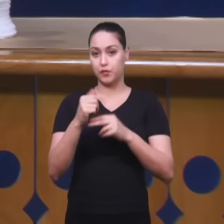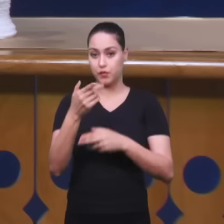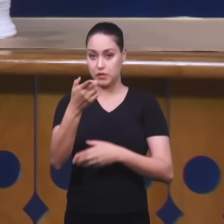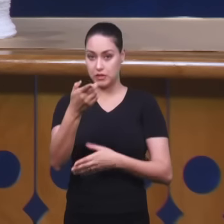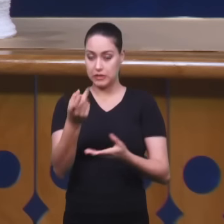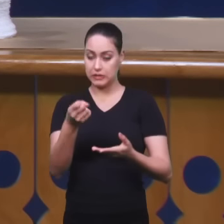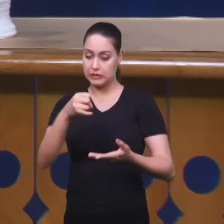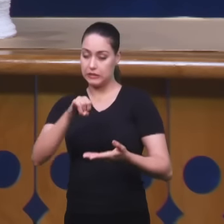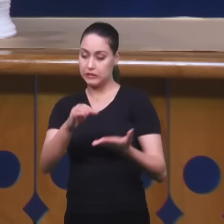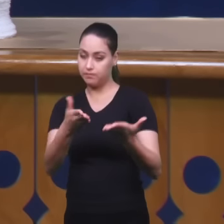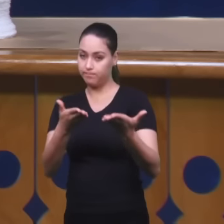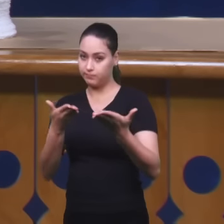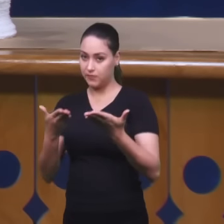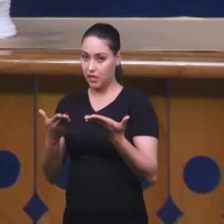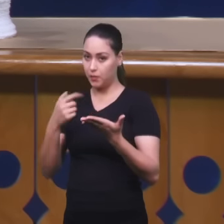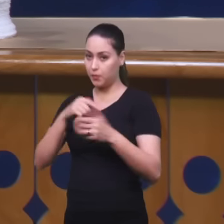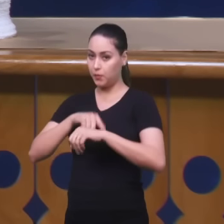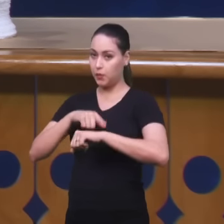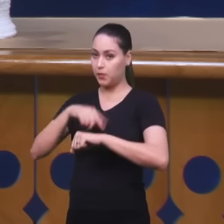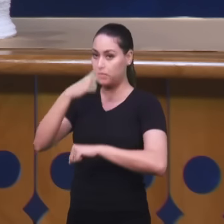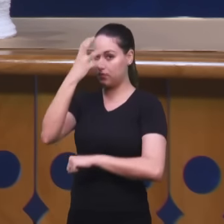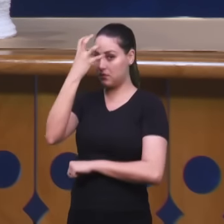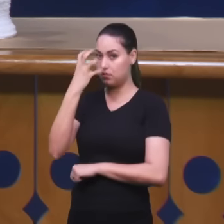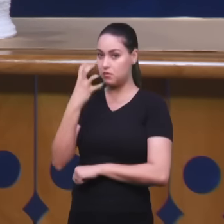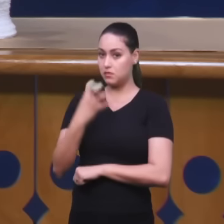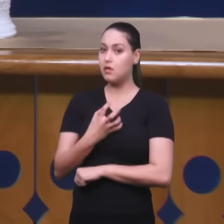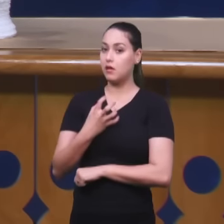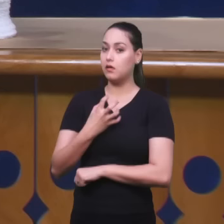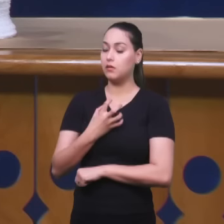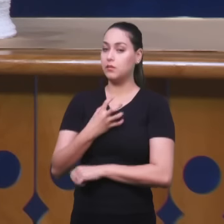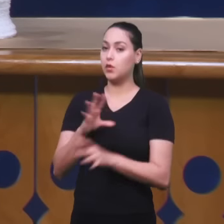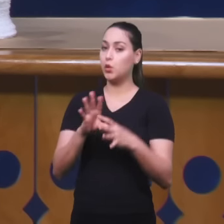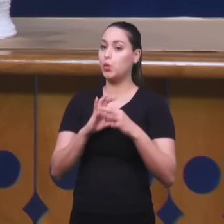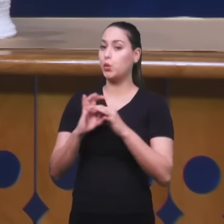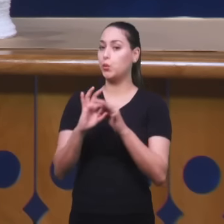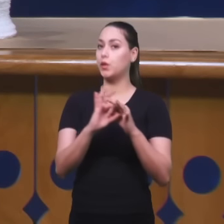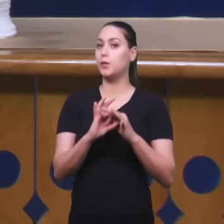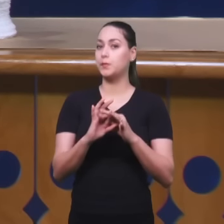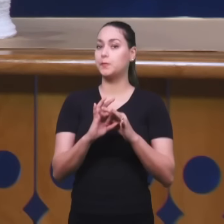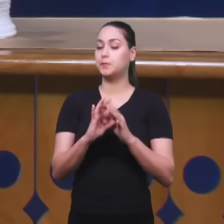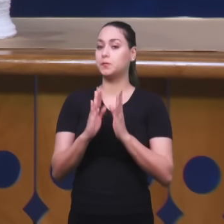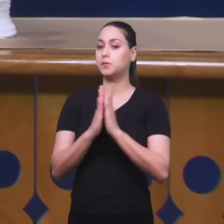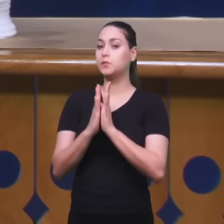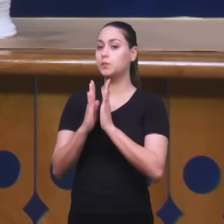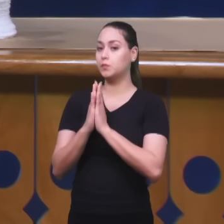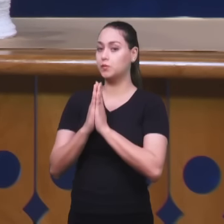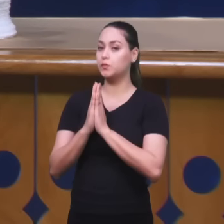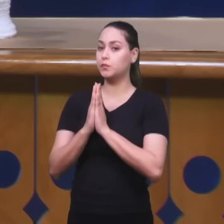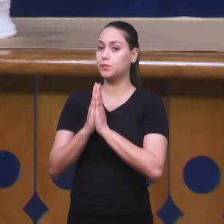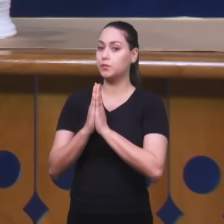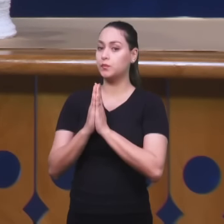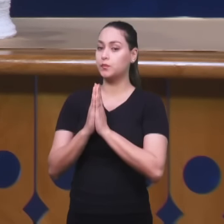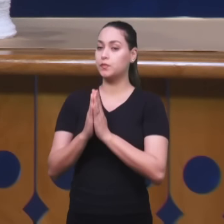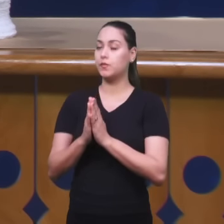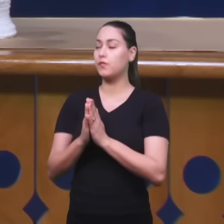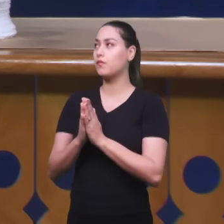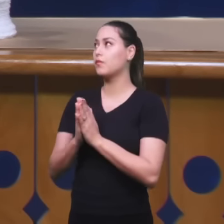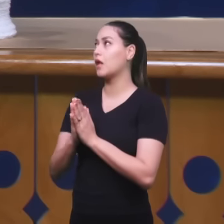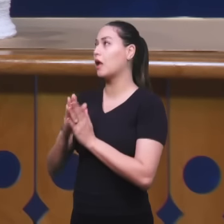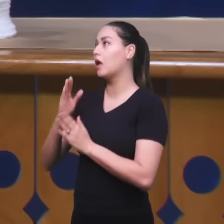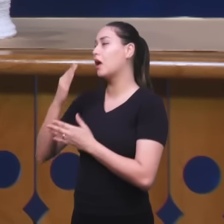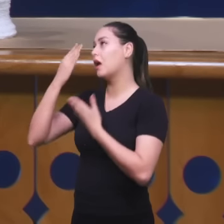convido aqueles que puderem A fechar os olhos A curvarem as suas frontes E vamos entregar este culto na presença do